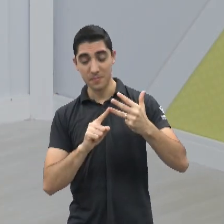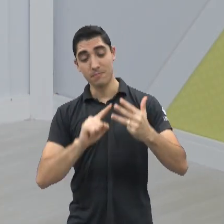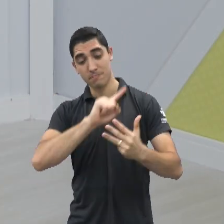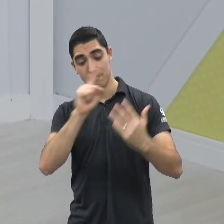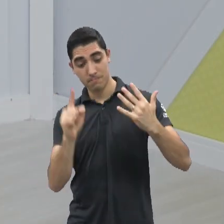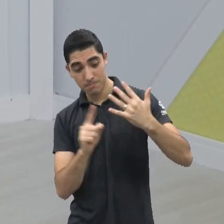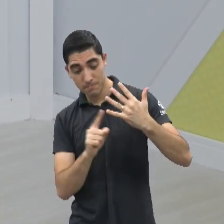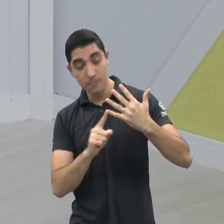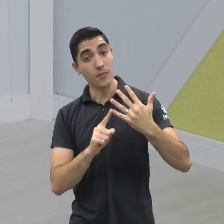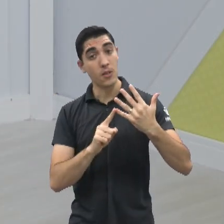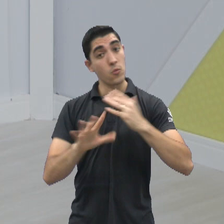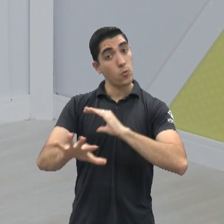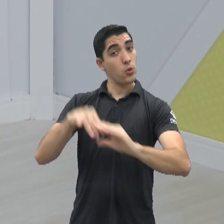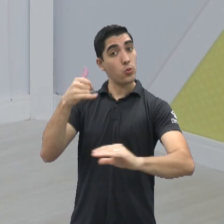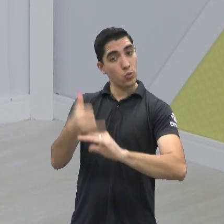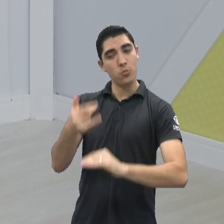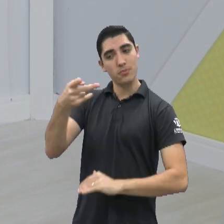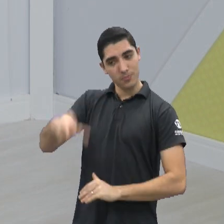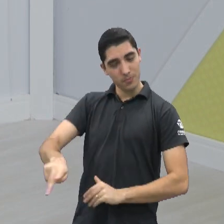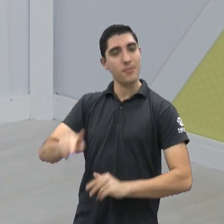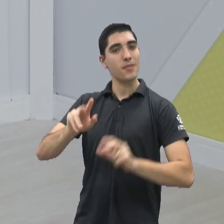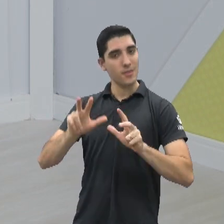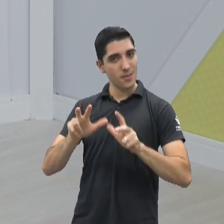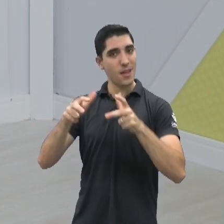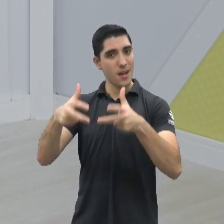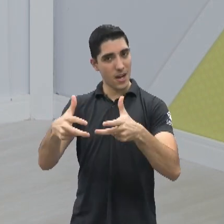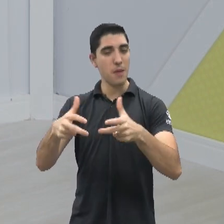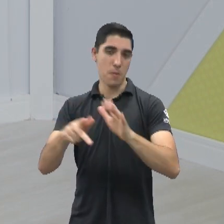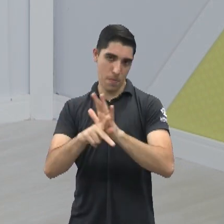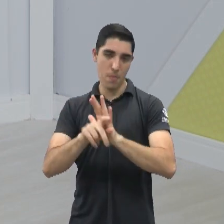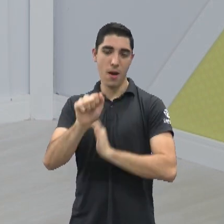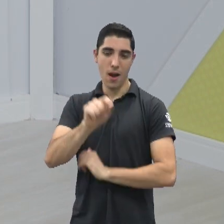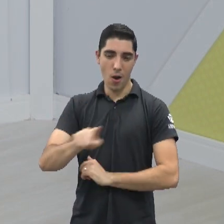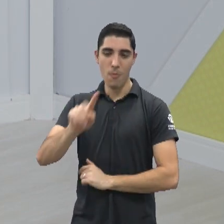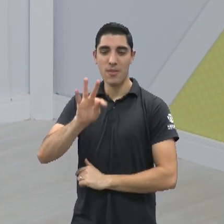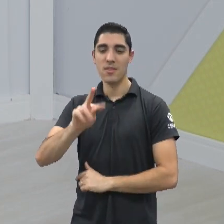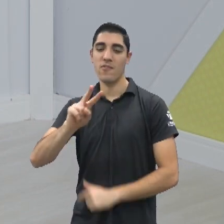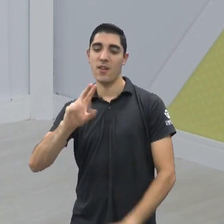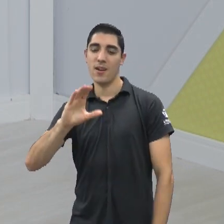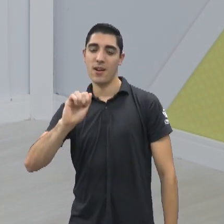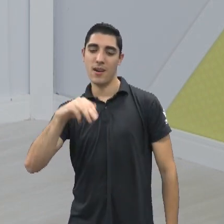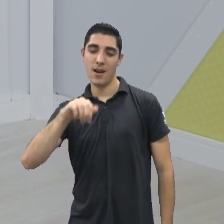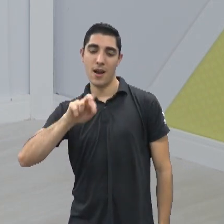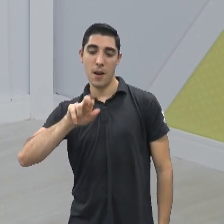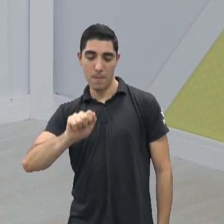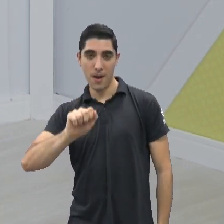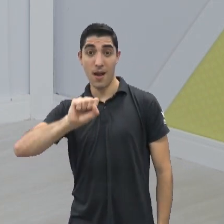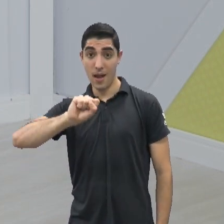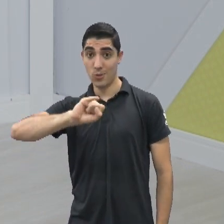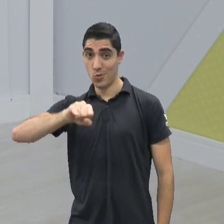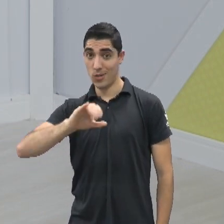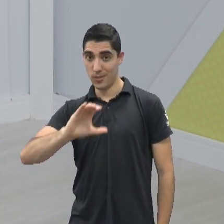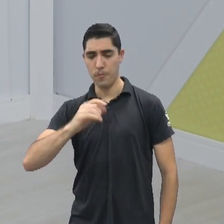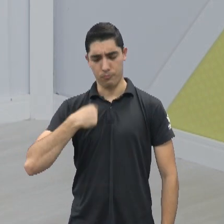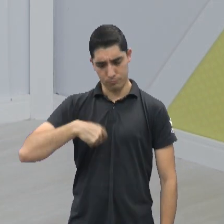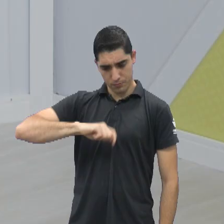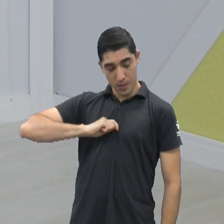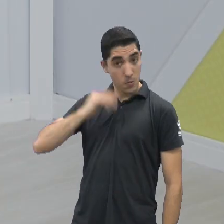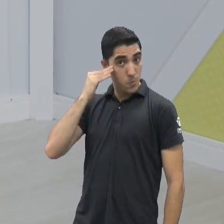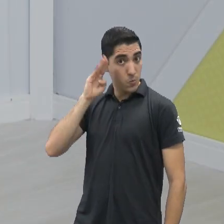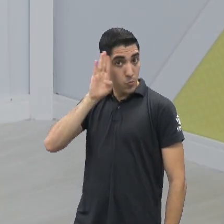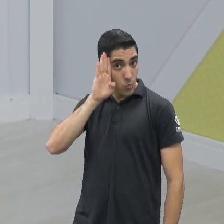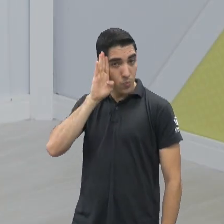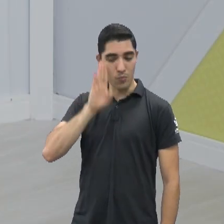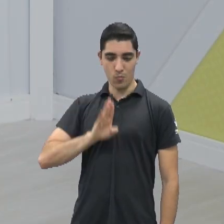câmarasjc.sp.gov.br e também no YouTube, no @TV Câmara SJC. Eu, Bruno Castilho, vou estar com você até o